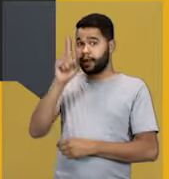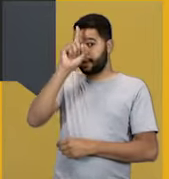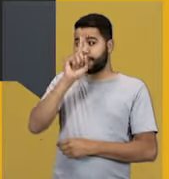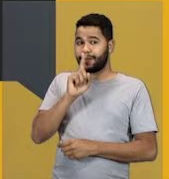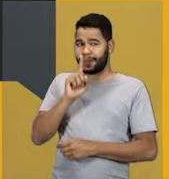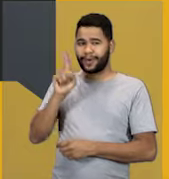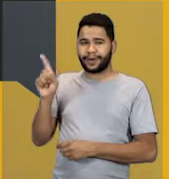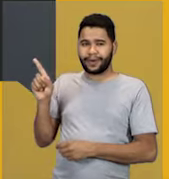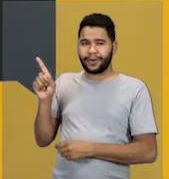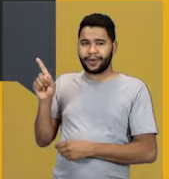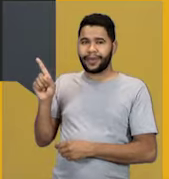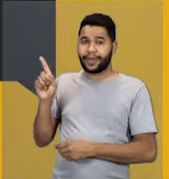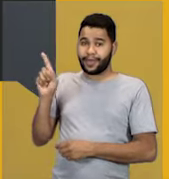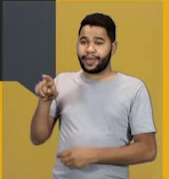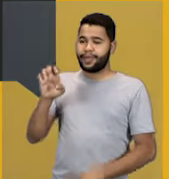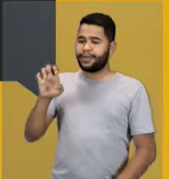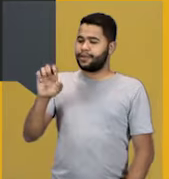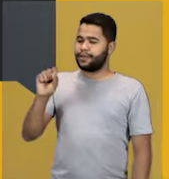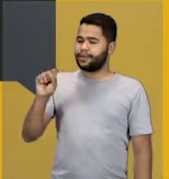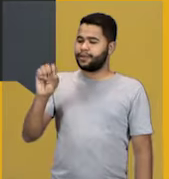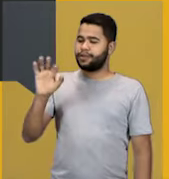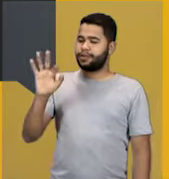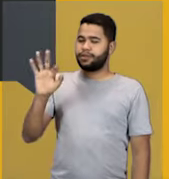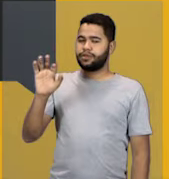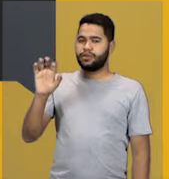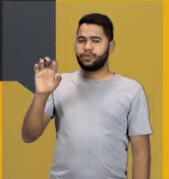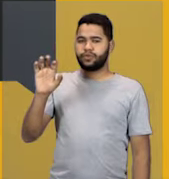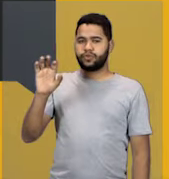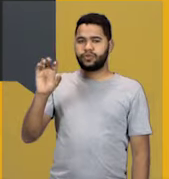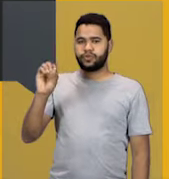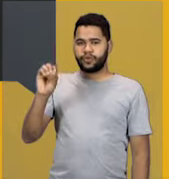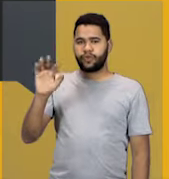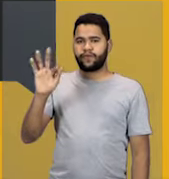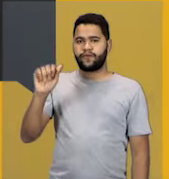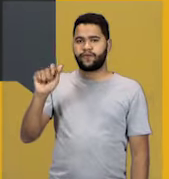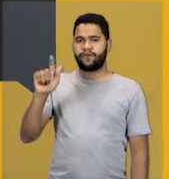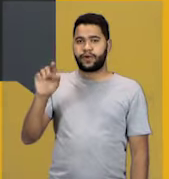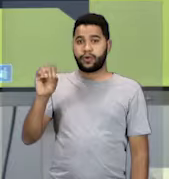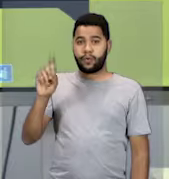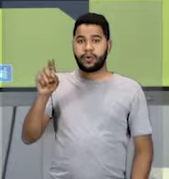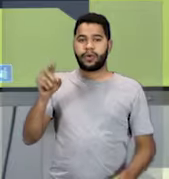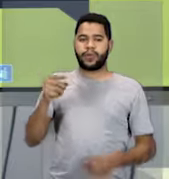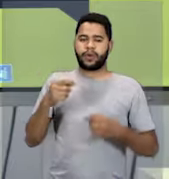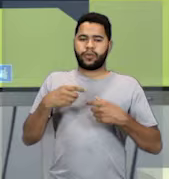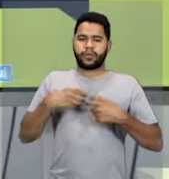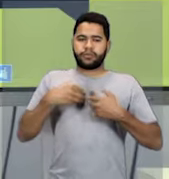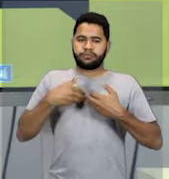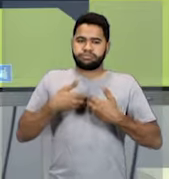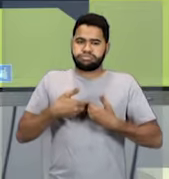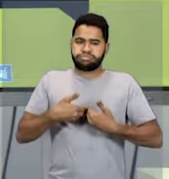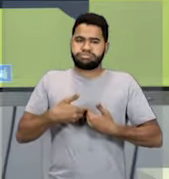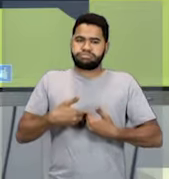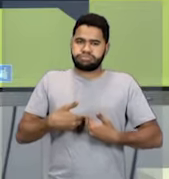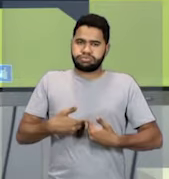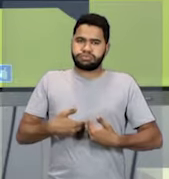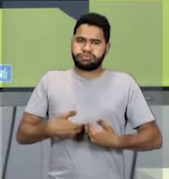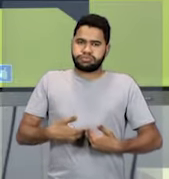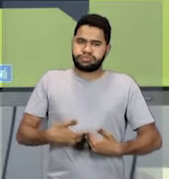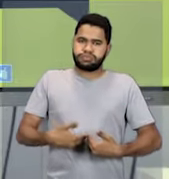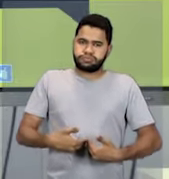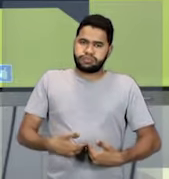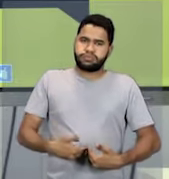começa a realizar movimentos peristálticos para levar o alimento ao longo ali do seu tubo digestivo.